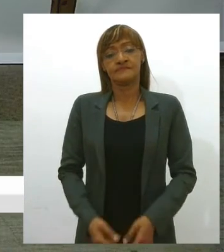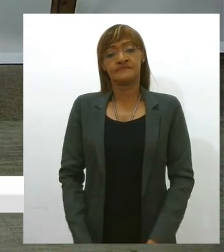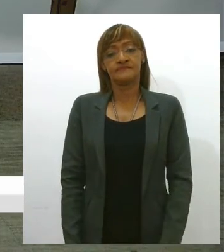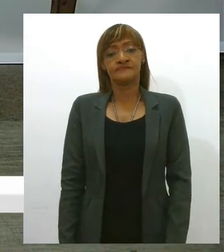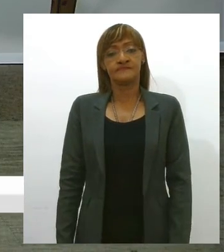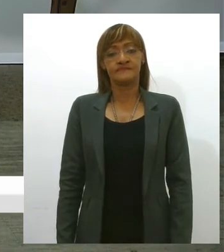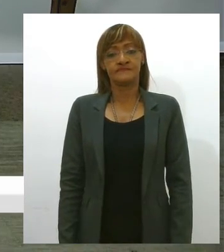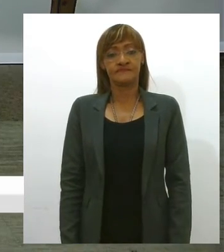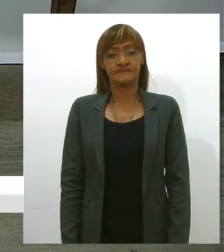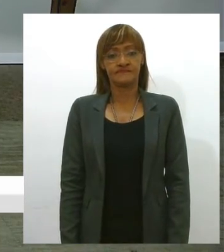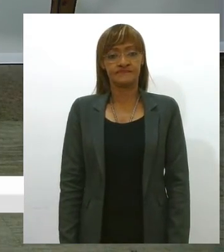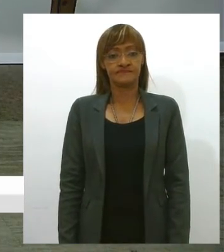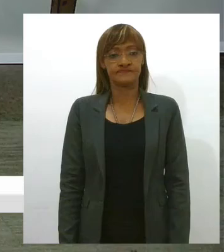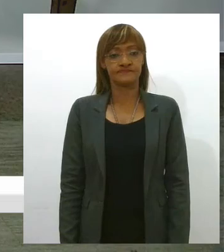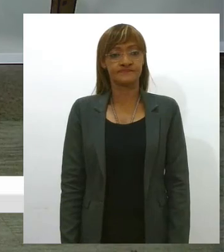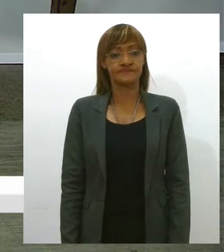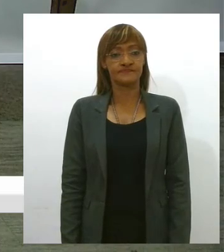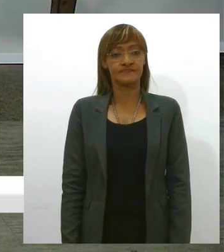É isso,